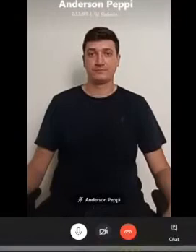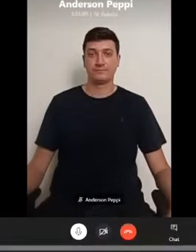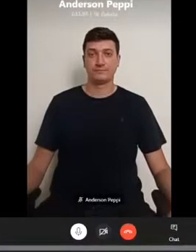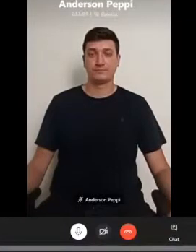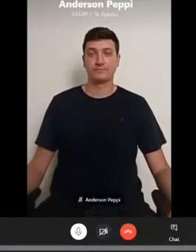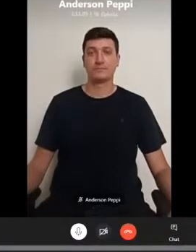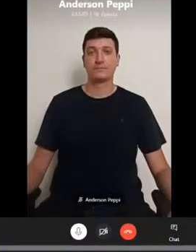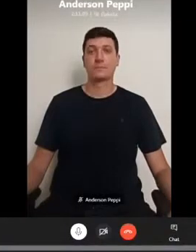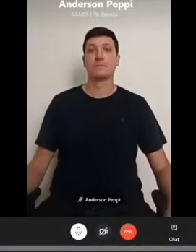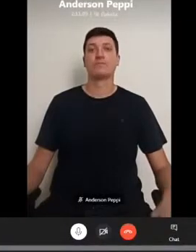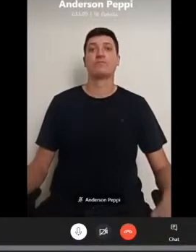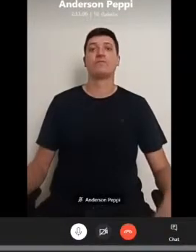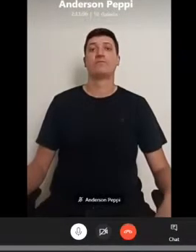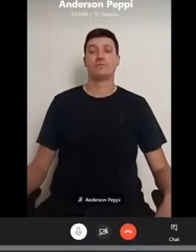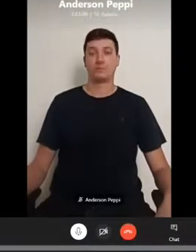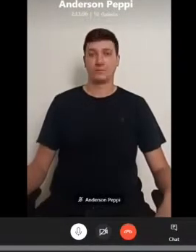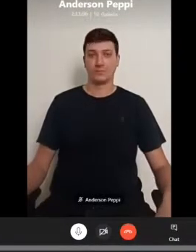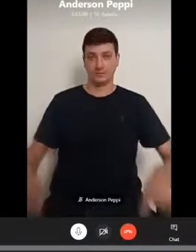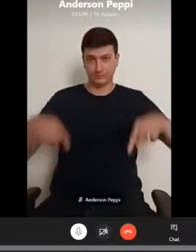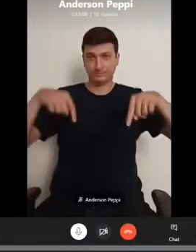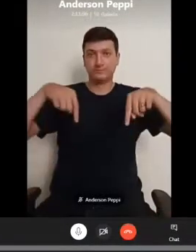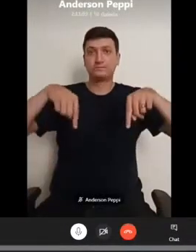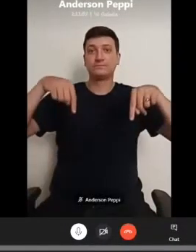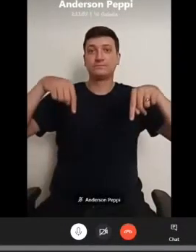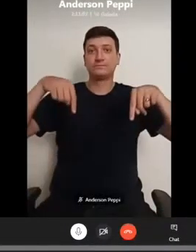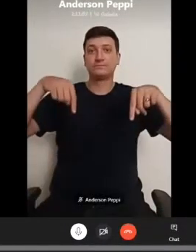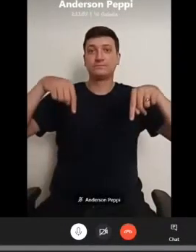Encerrada a votação,